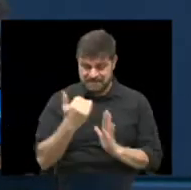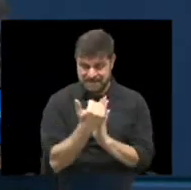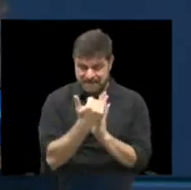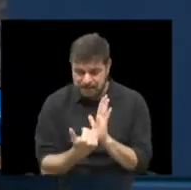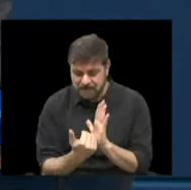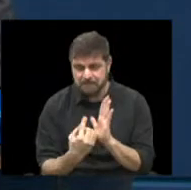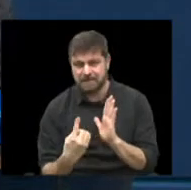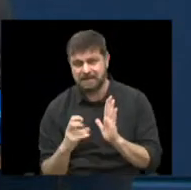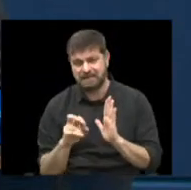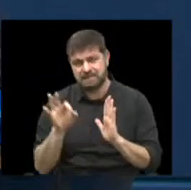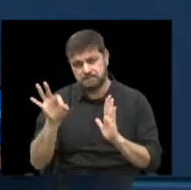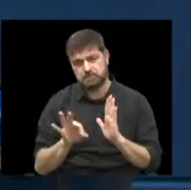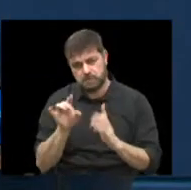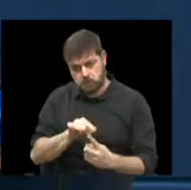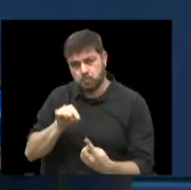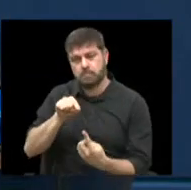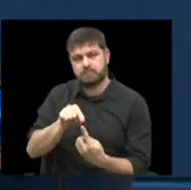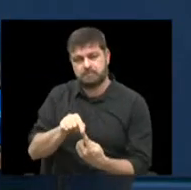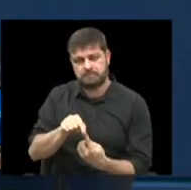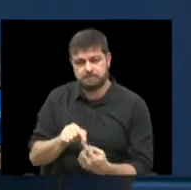15%.